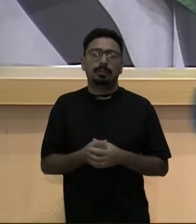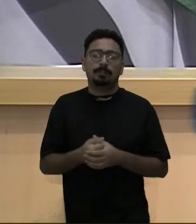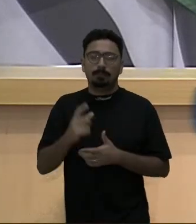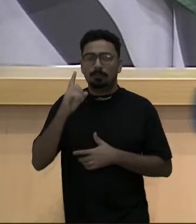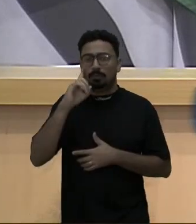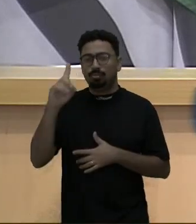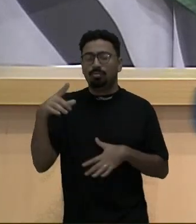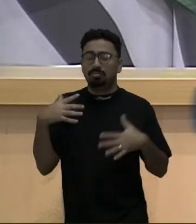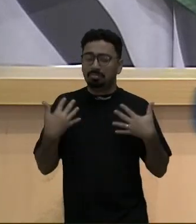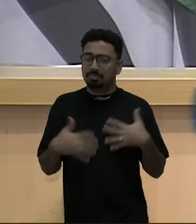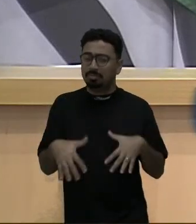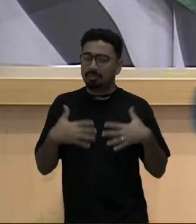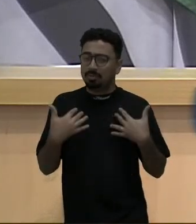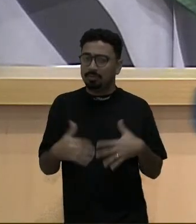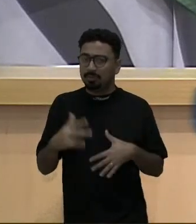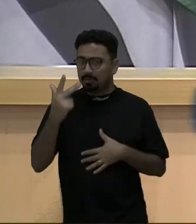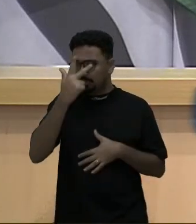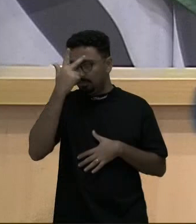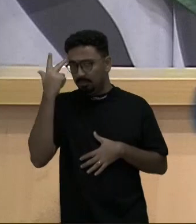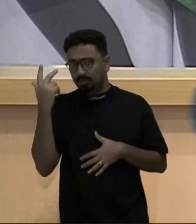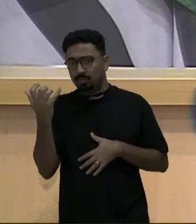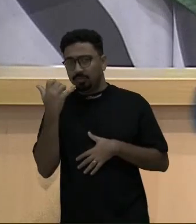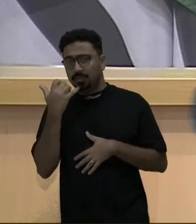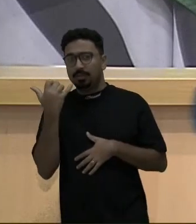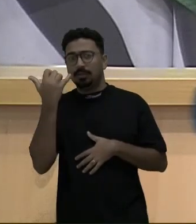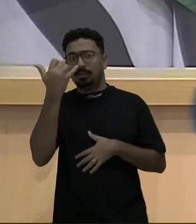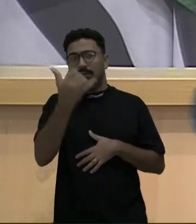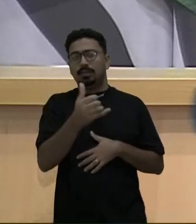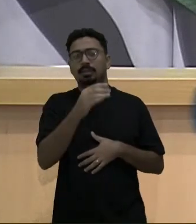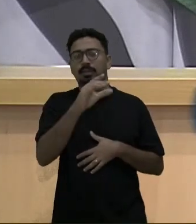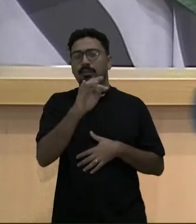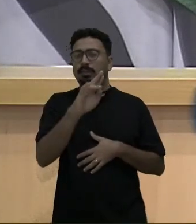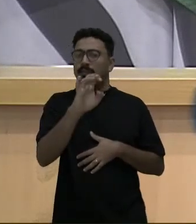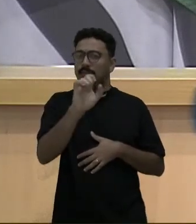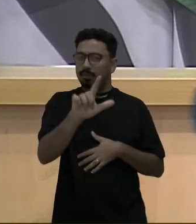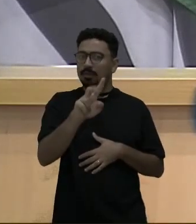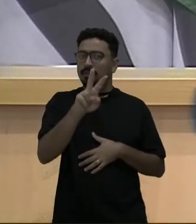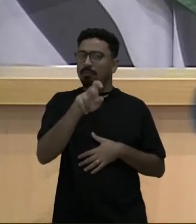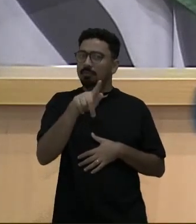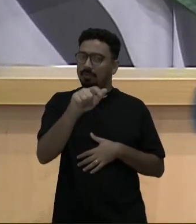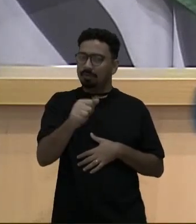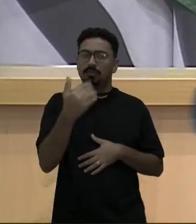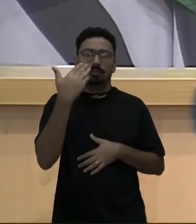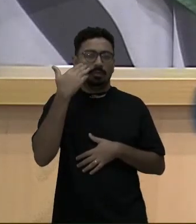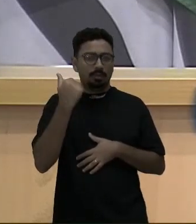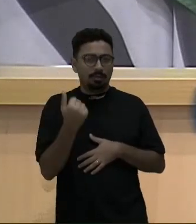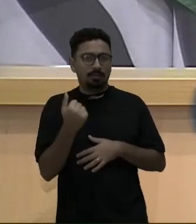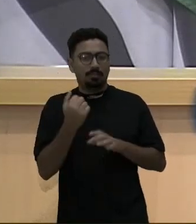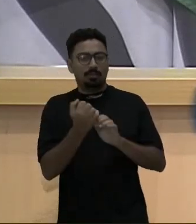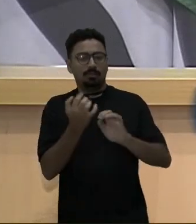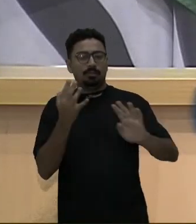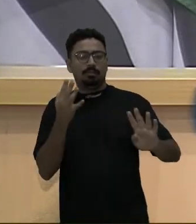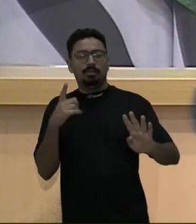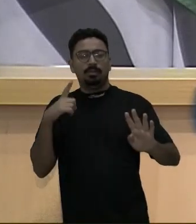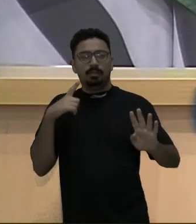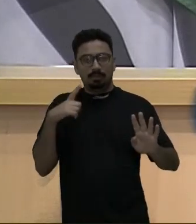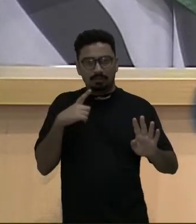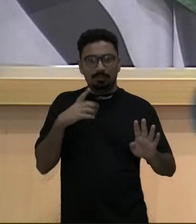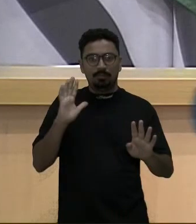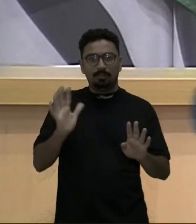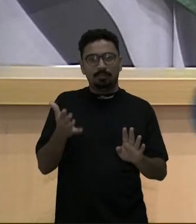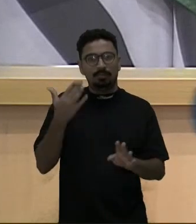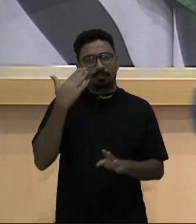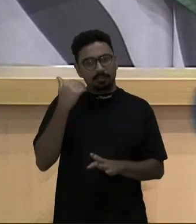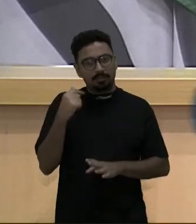de desespero, a pessoa resolve ligar na central de vagas para saber em que lugar da fila ela está, se tem previsão para ser